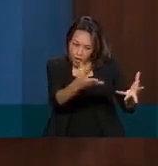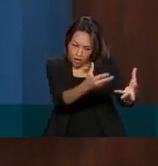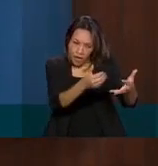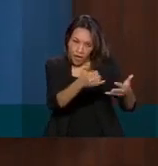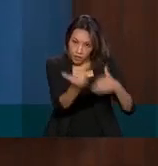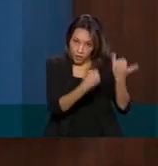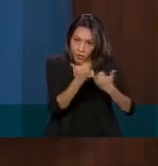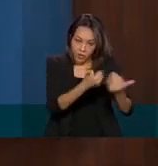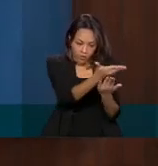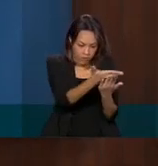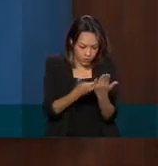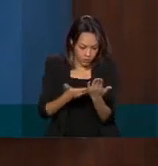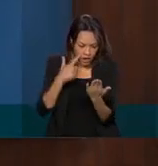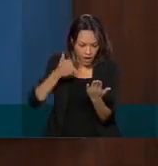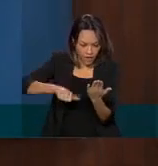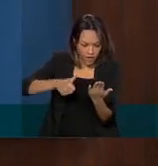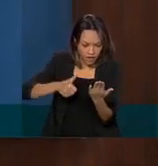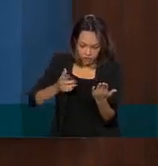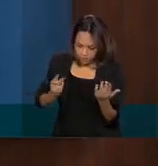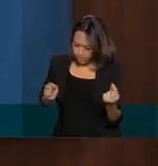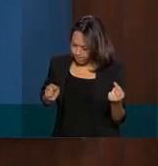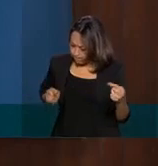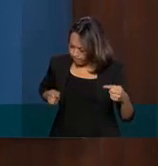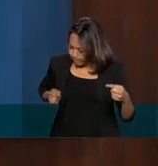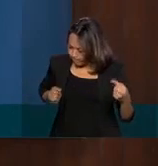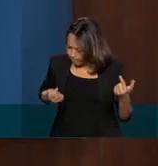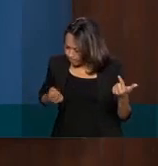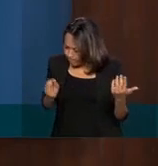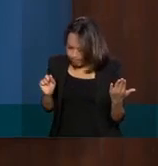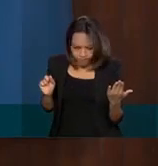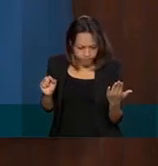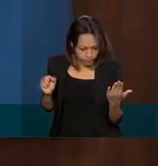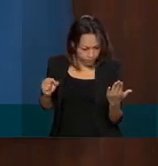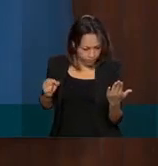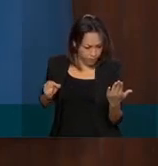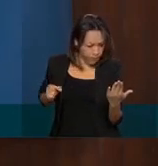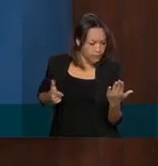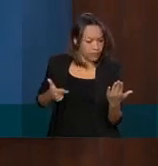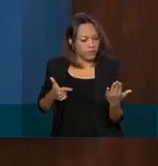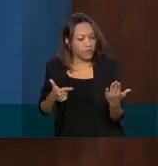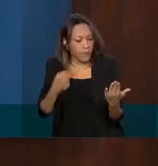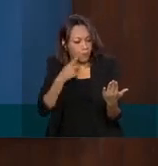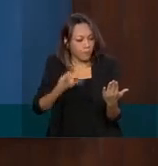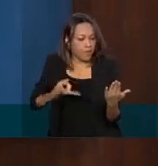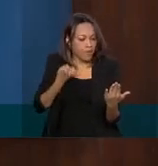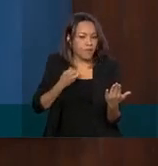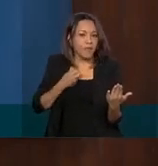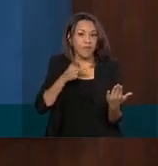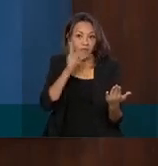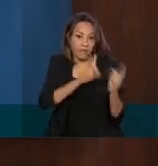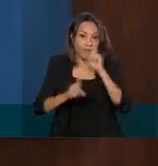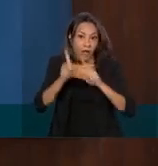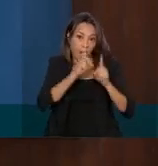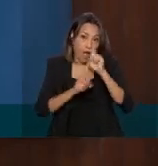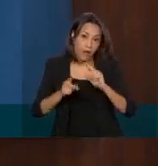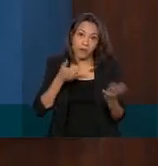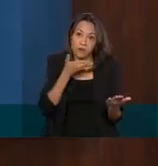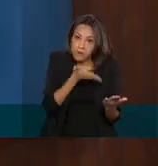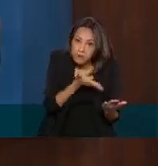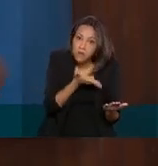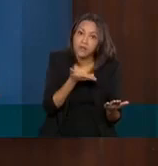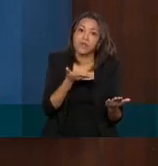dados, confrontar o que são as alegações, identificar possíveis erros,